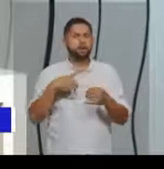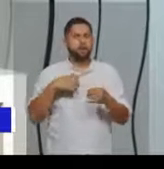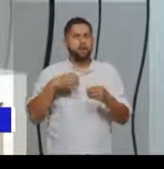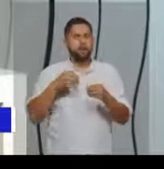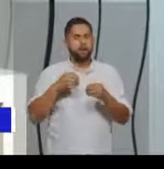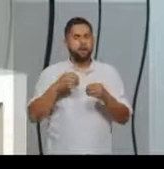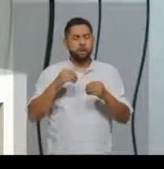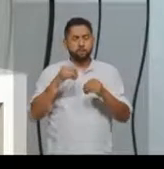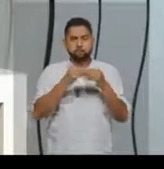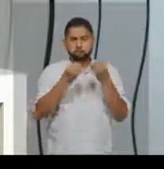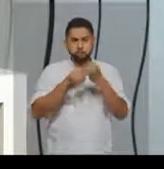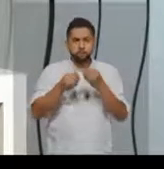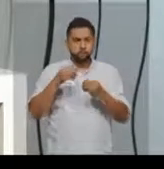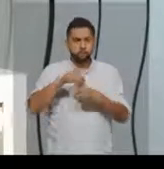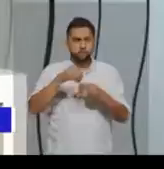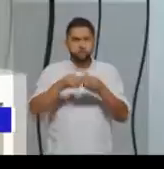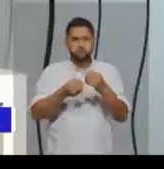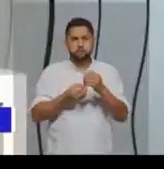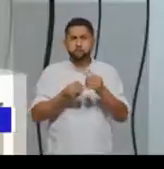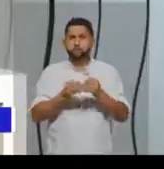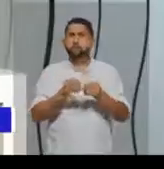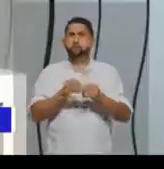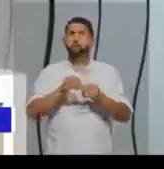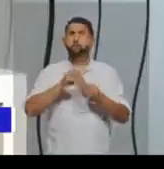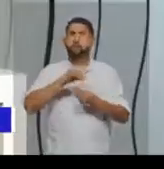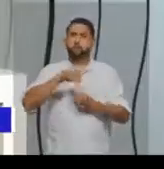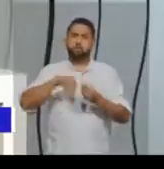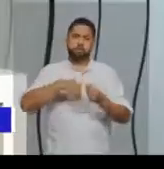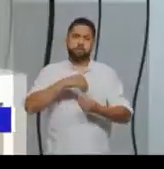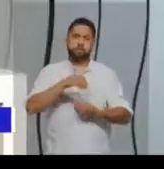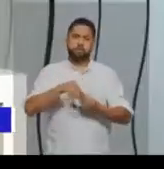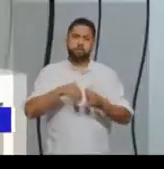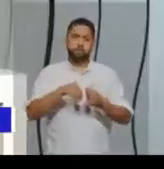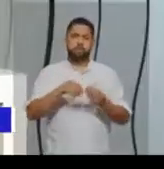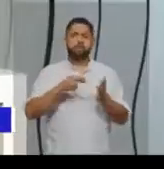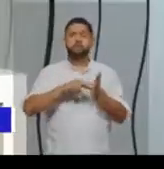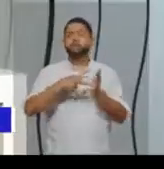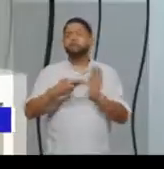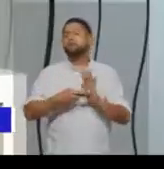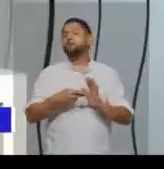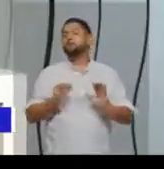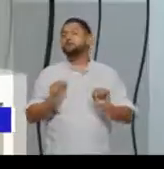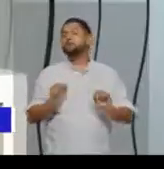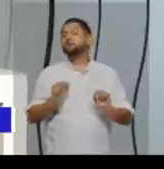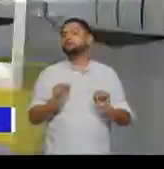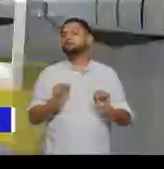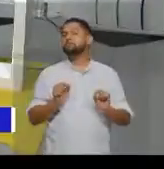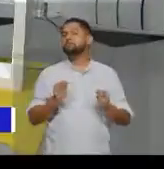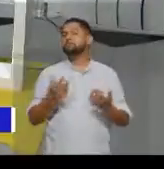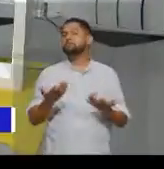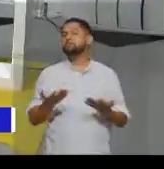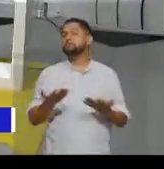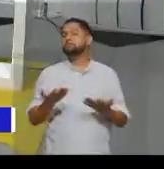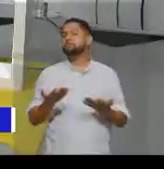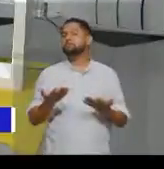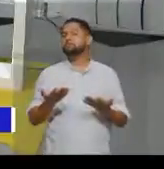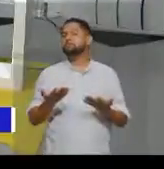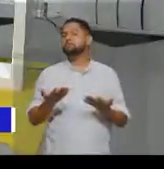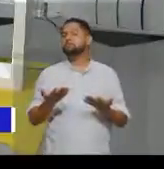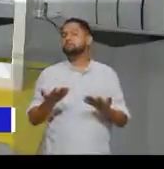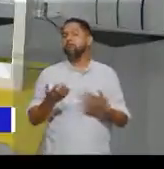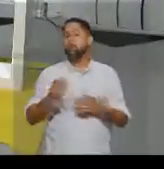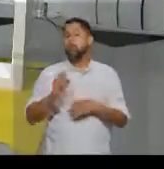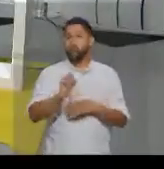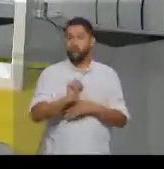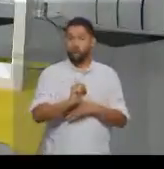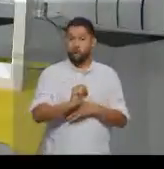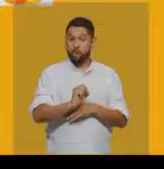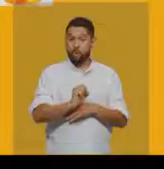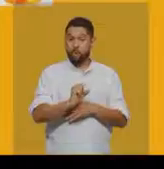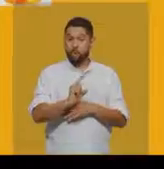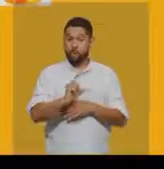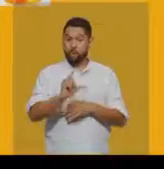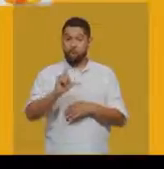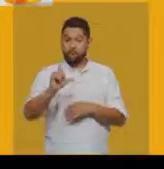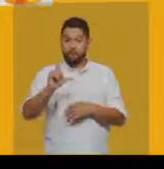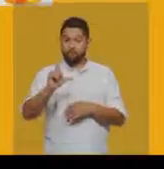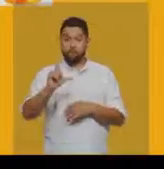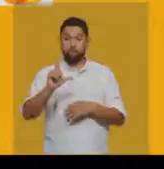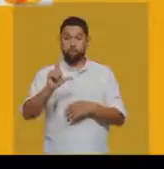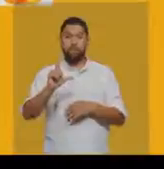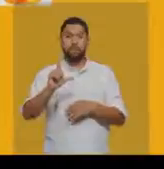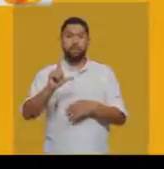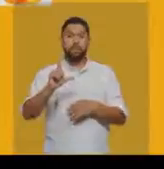têm mais energia para se colidirem, quer dizer que, vamos voltar lá no slide, O aumento das colisões aumenta